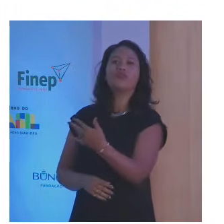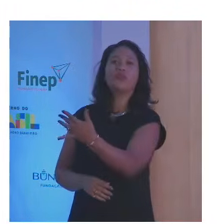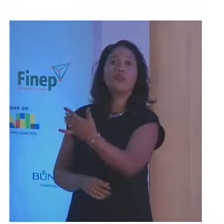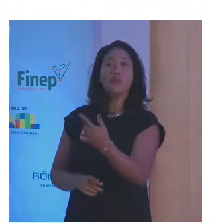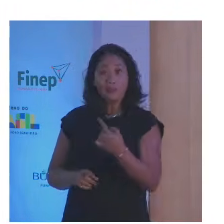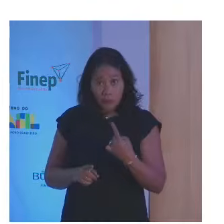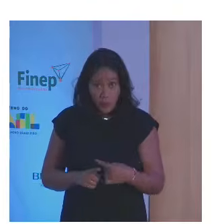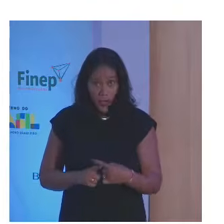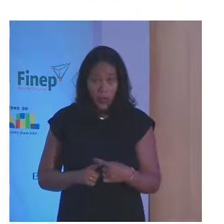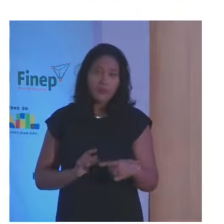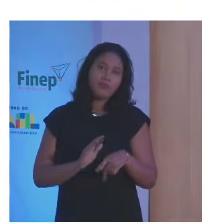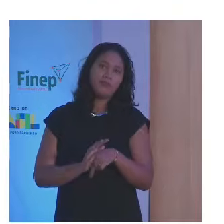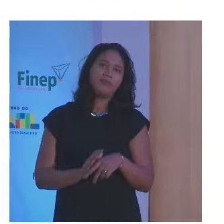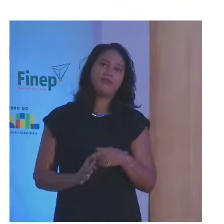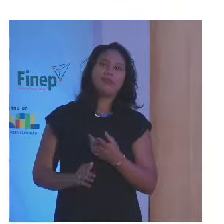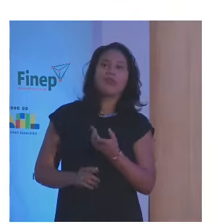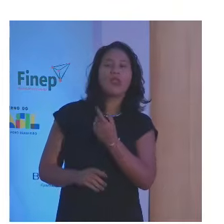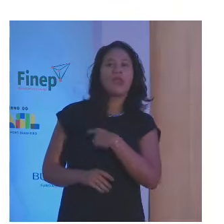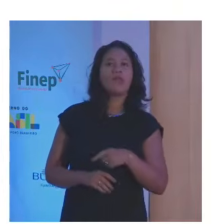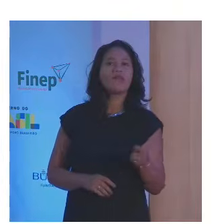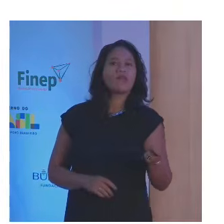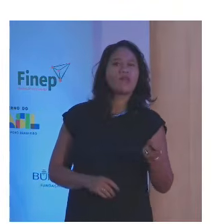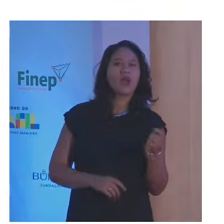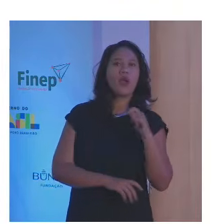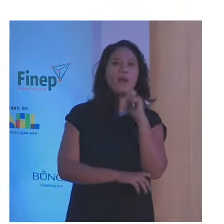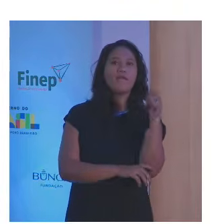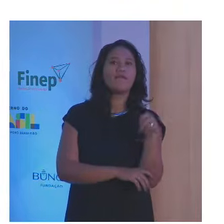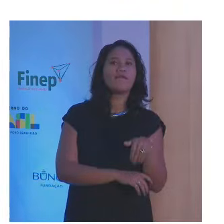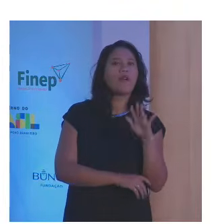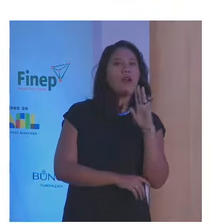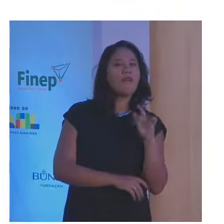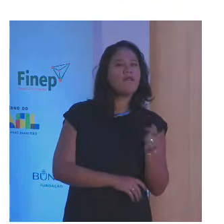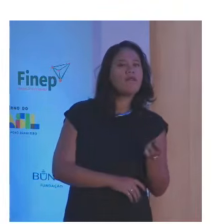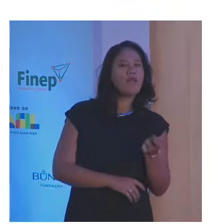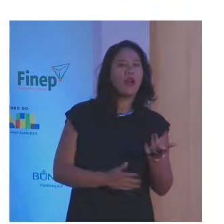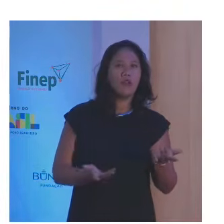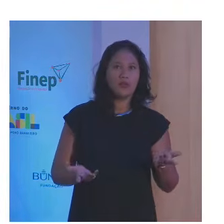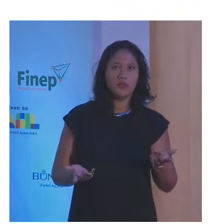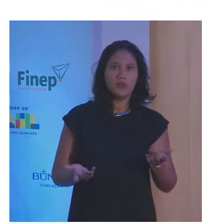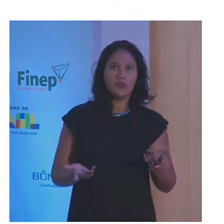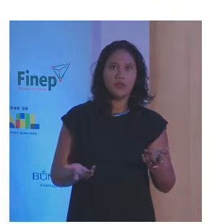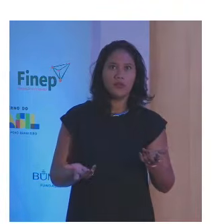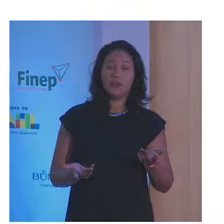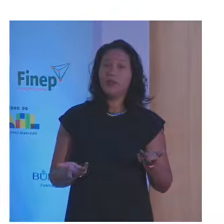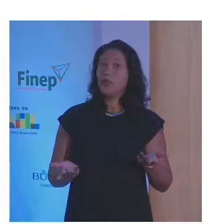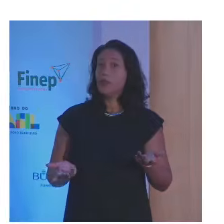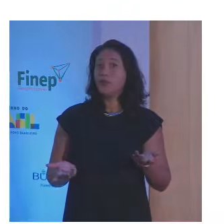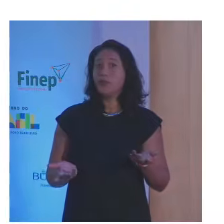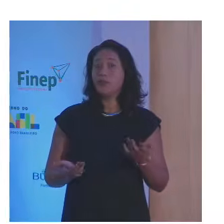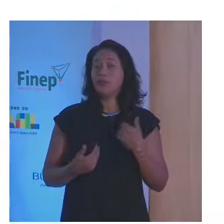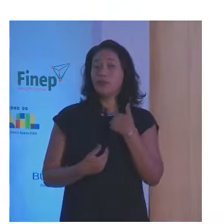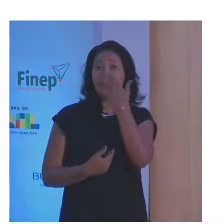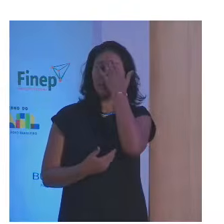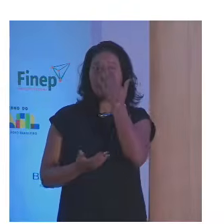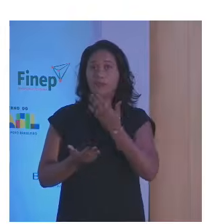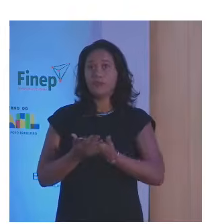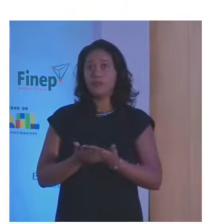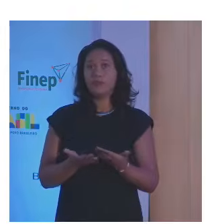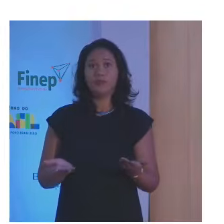porque forjaram dados para ganhar mais cota de pesca em regimes organizacionais de pesca. Então, eu acho